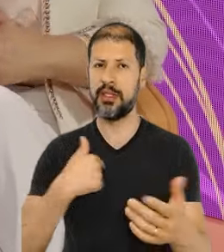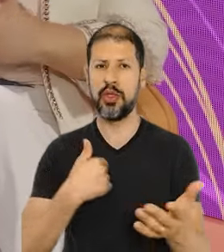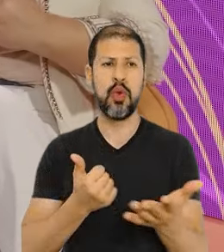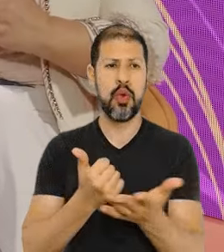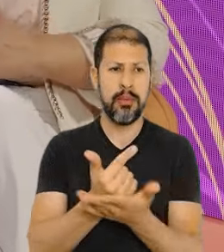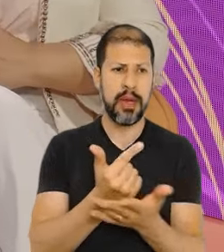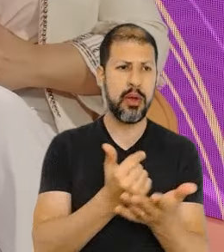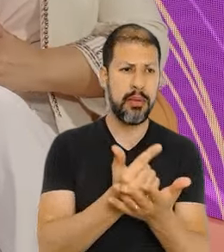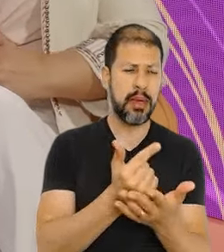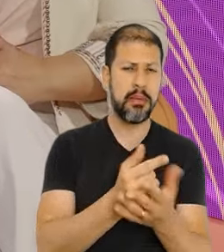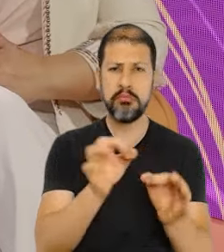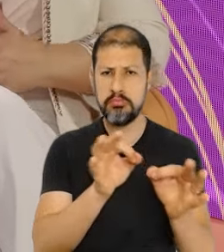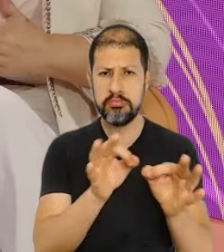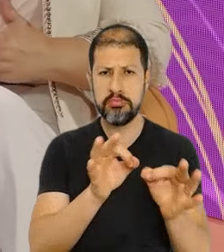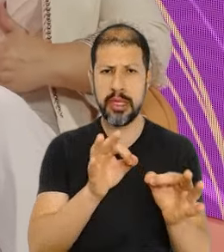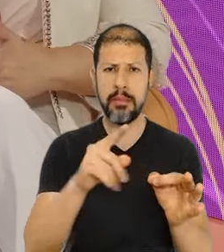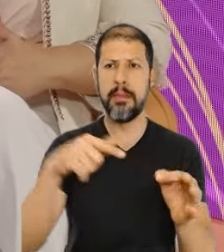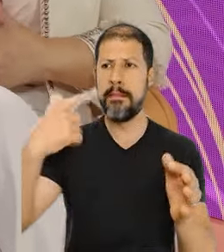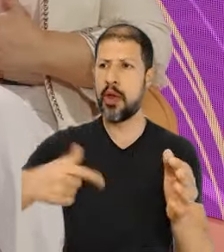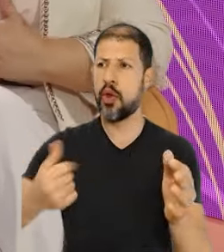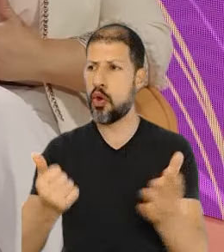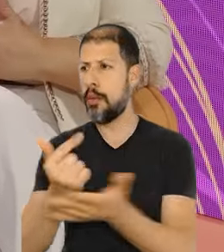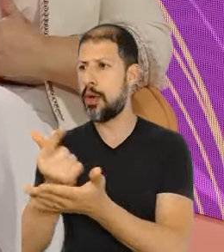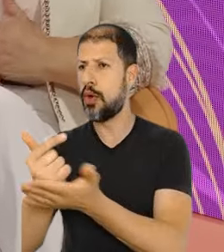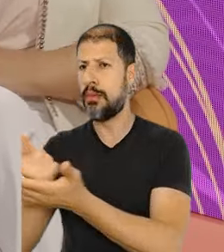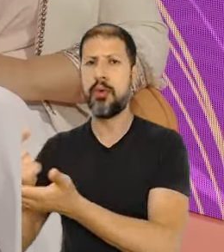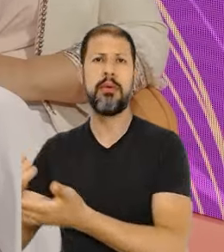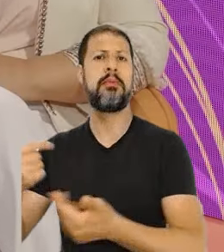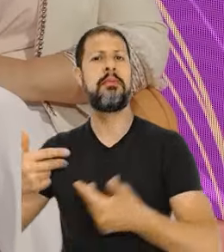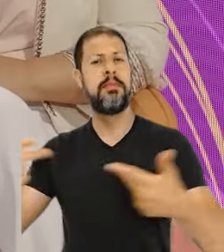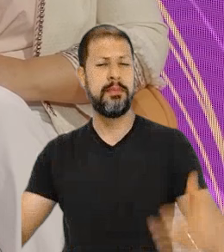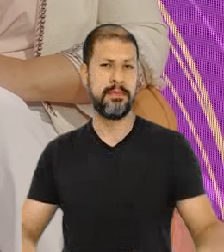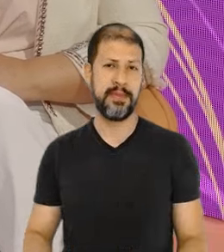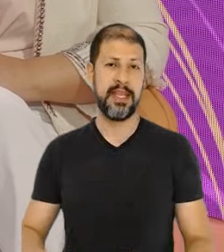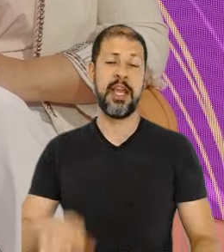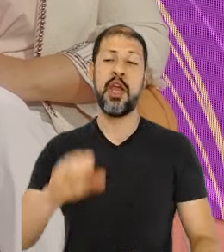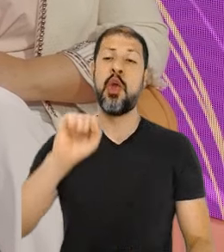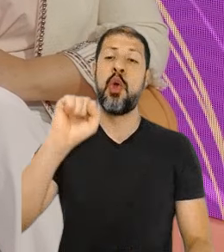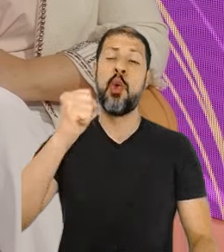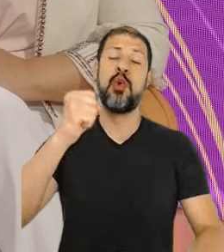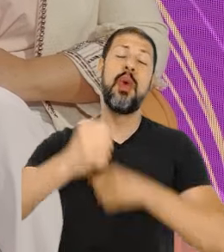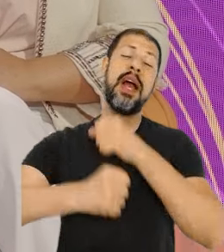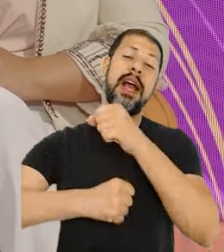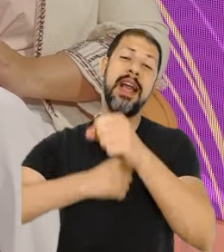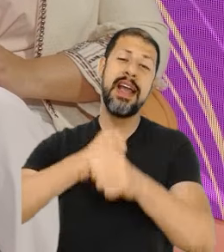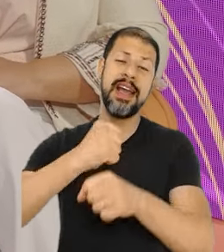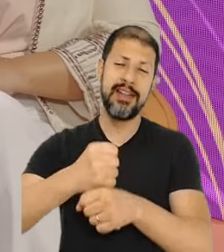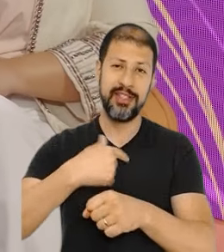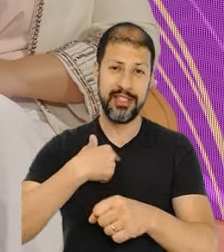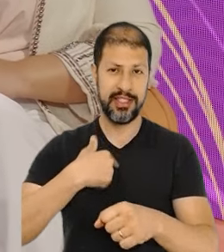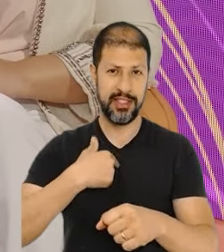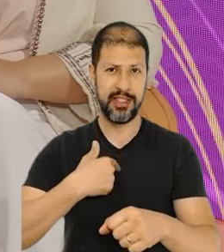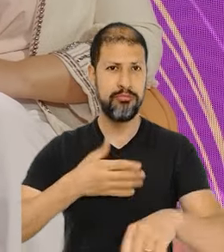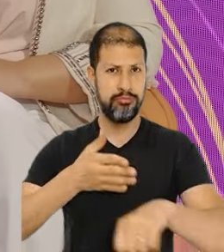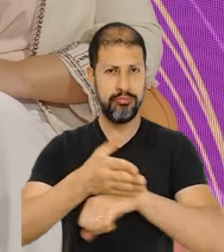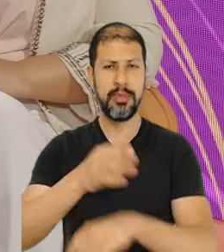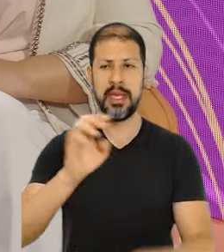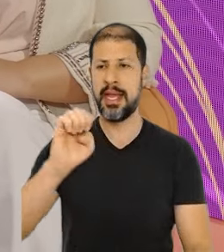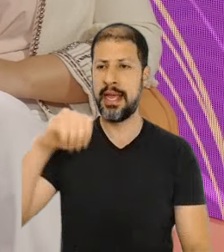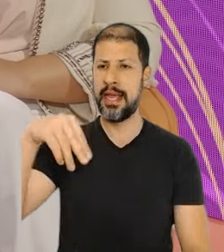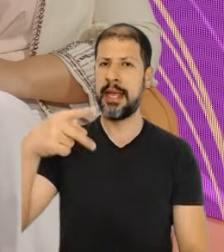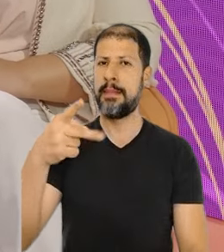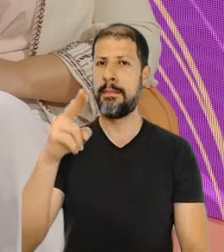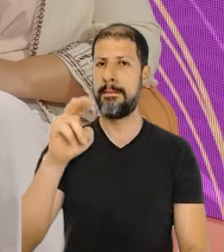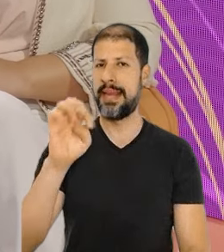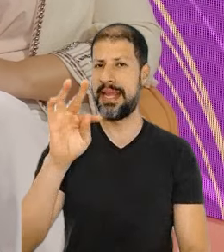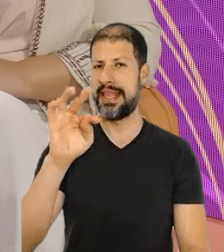outras compras e depois de 8 anos depois que eu fiz o impritec meu professor Gilberto ele vai